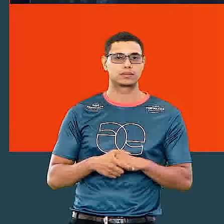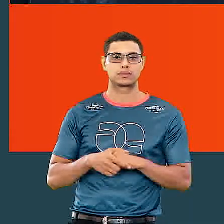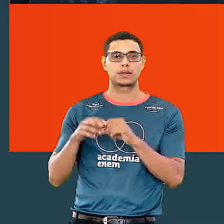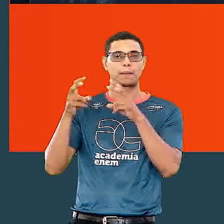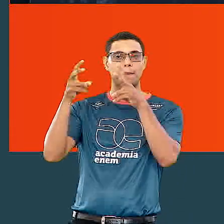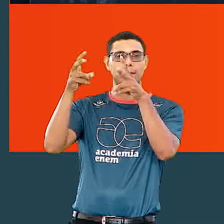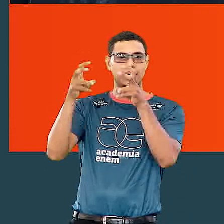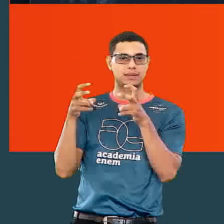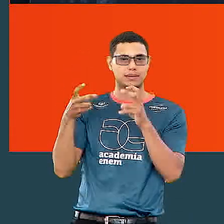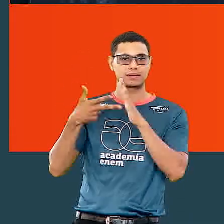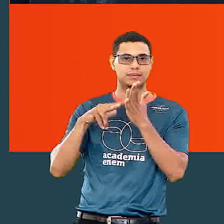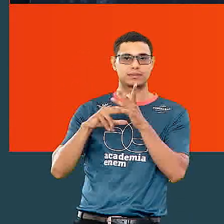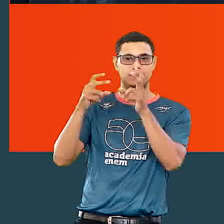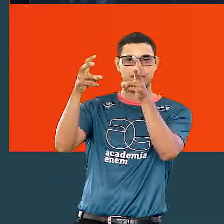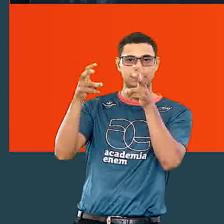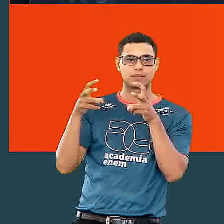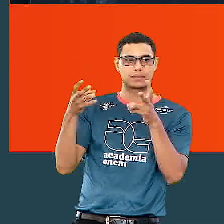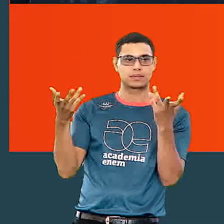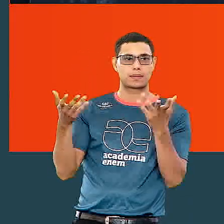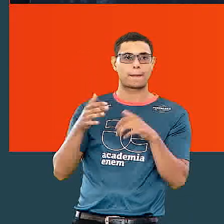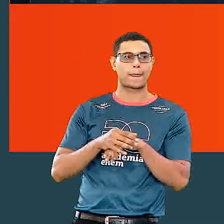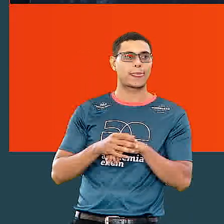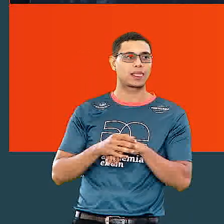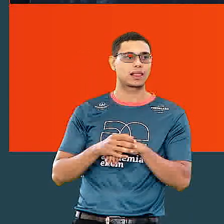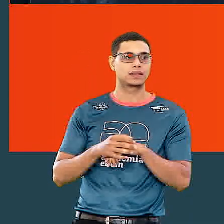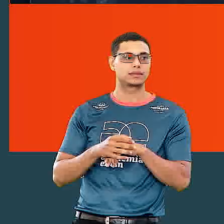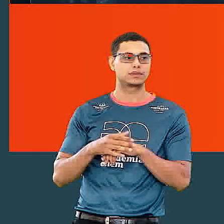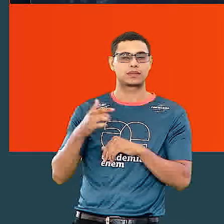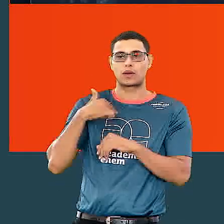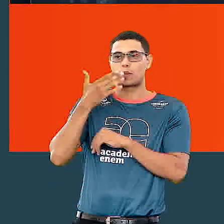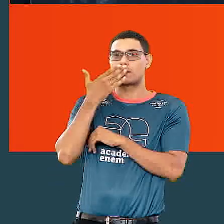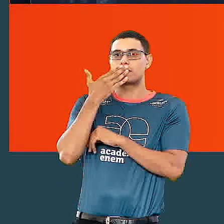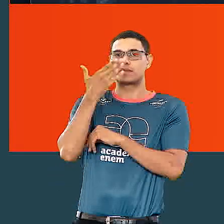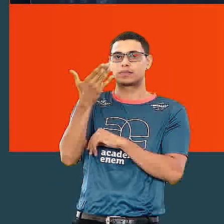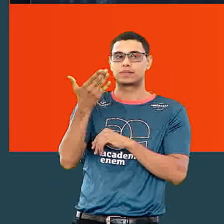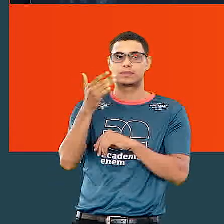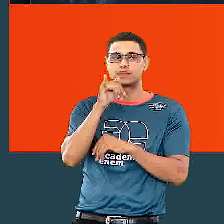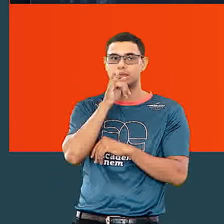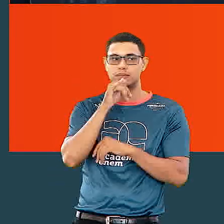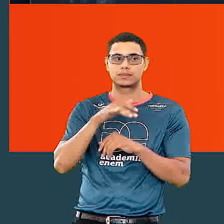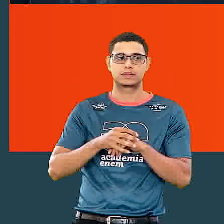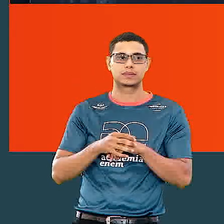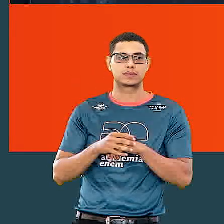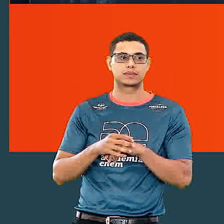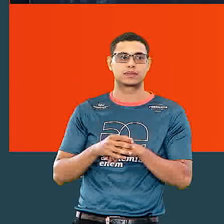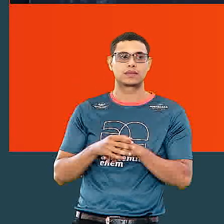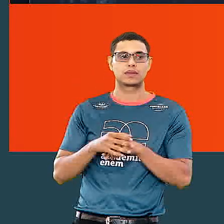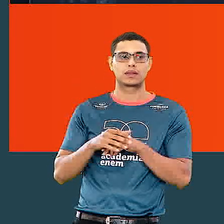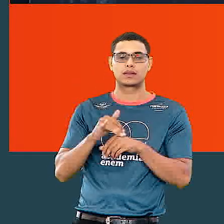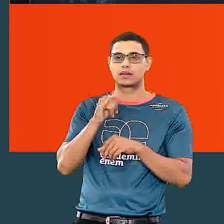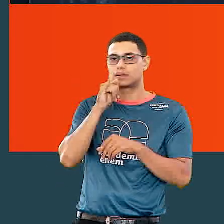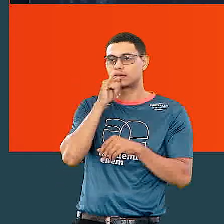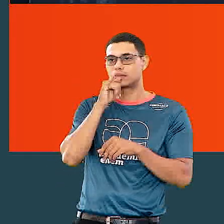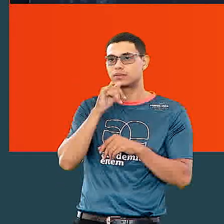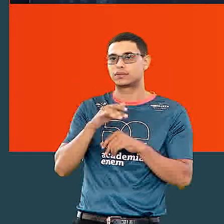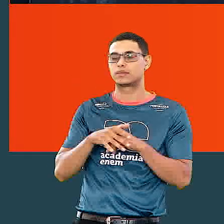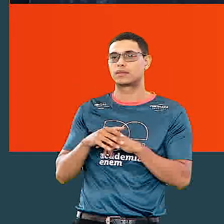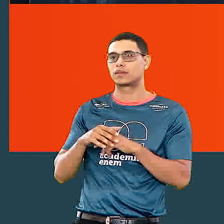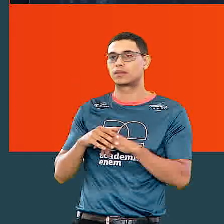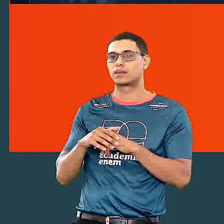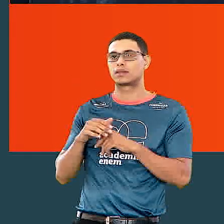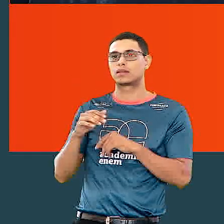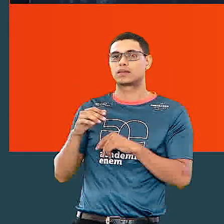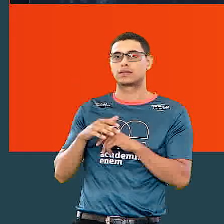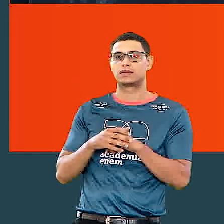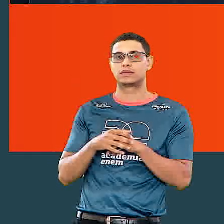que eu infiro que você é lindo. Às vezes a pessoa é horrorosa, mas você diz que ela é linda por dentro. Infere-se